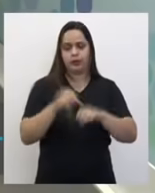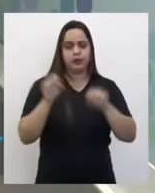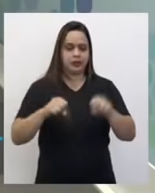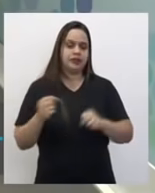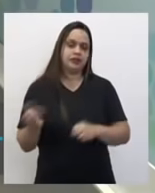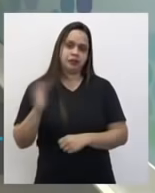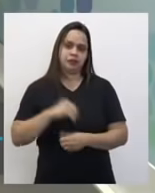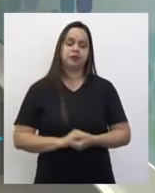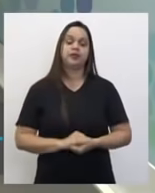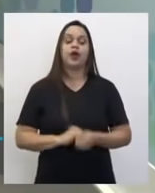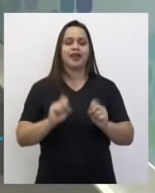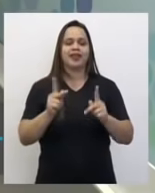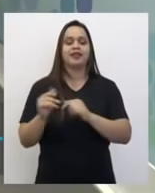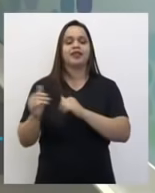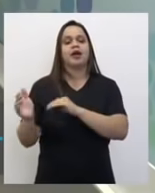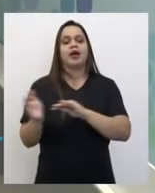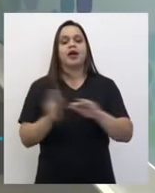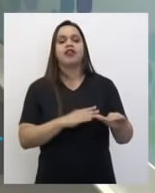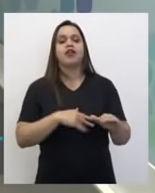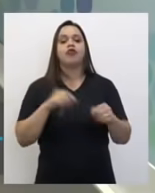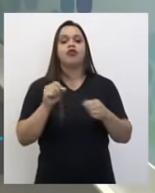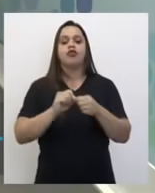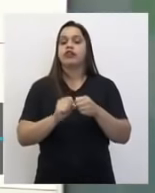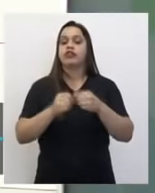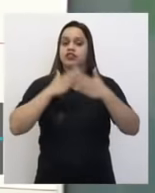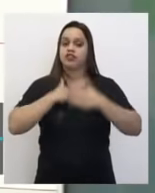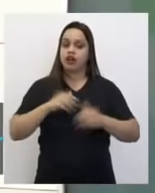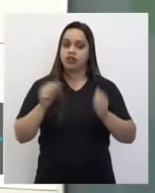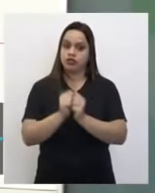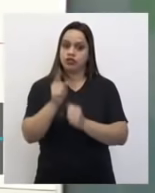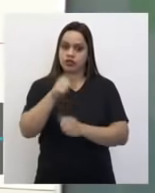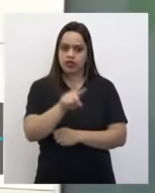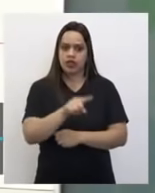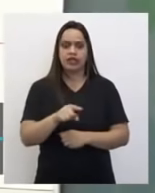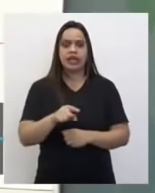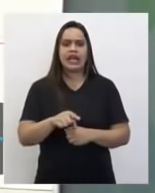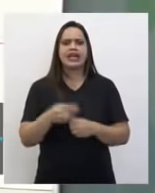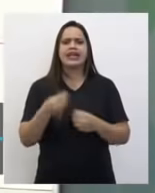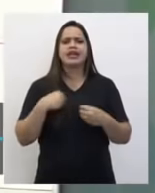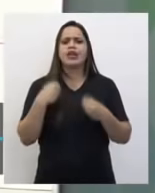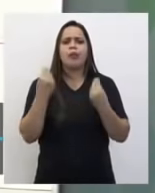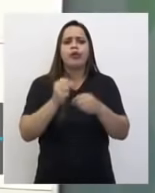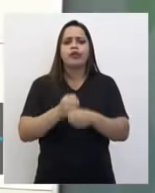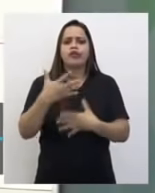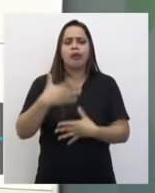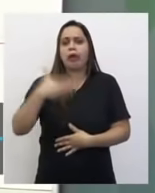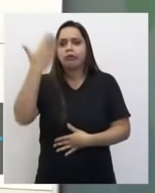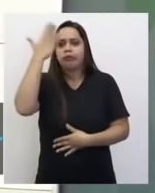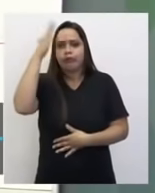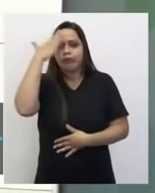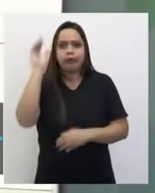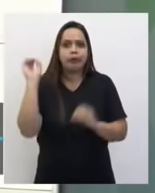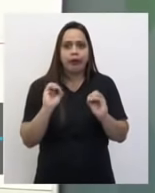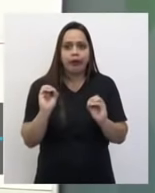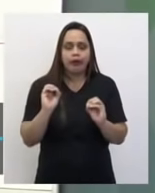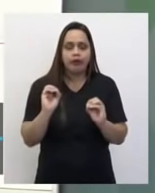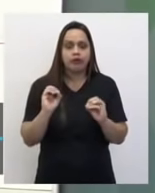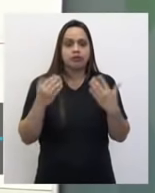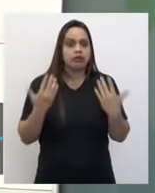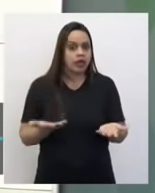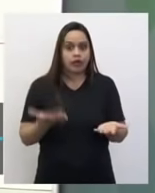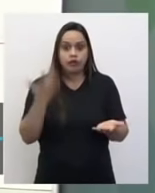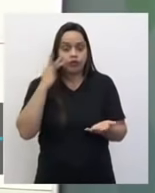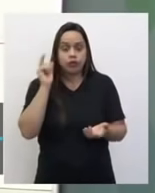fazer devagar aqui com vocês. Vão colocando aí no chat. E não coloca assim: "Não tô entendendo". Porque aí eu não sei que parte você não tá